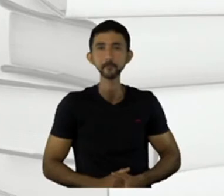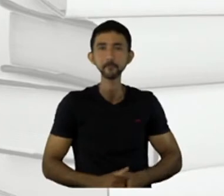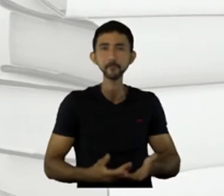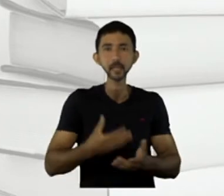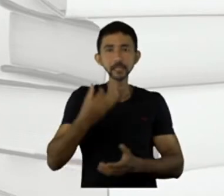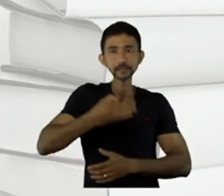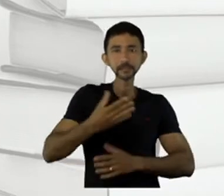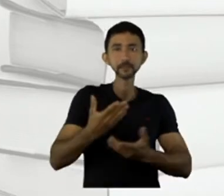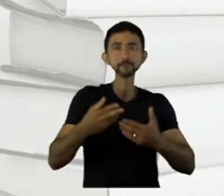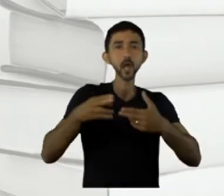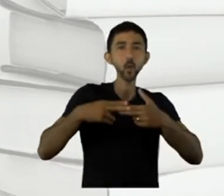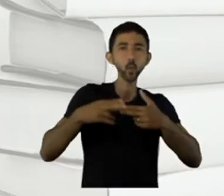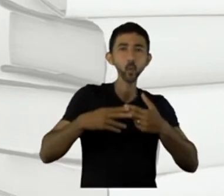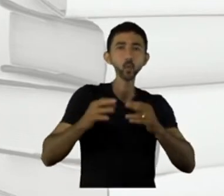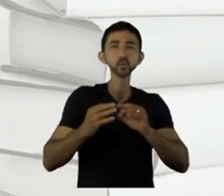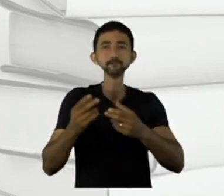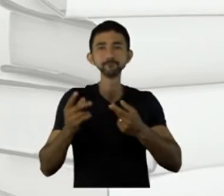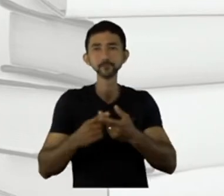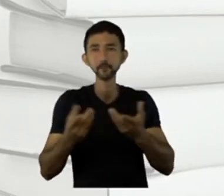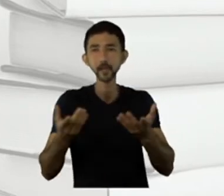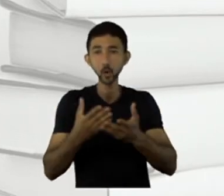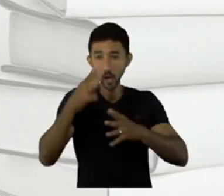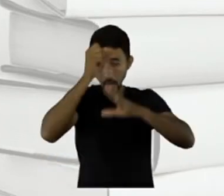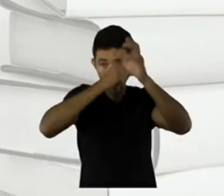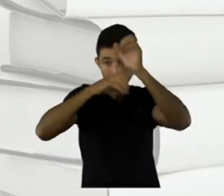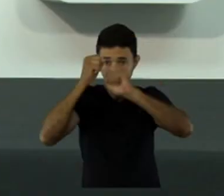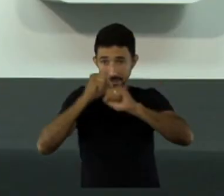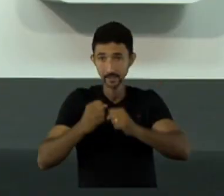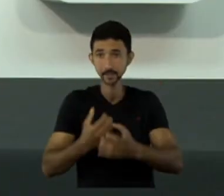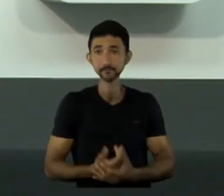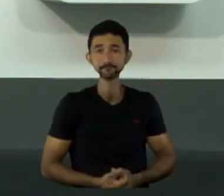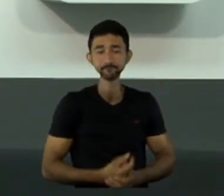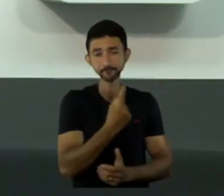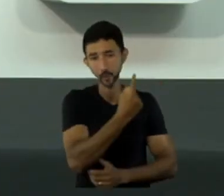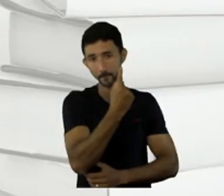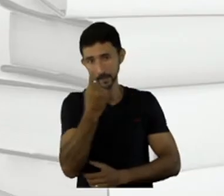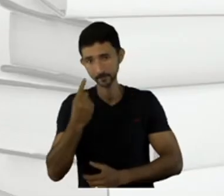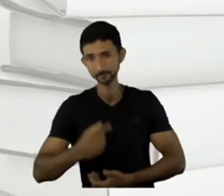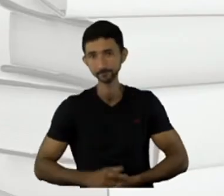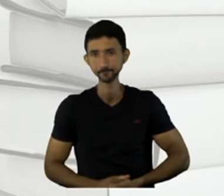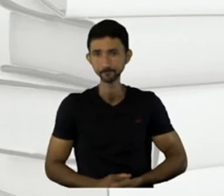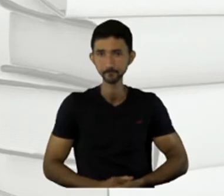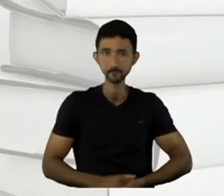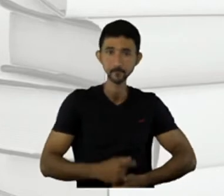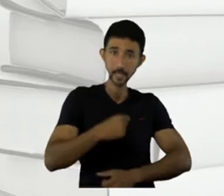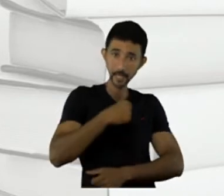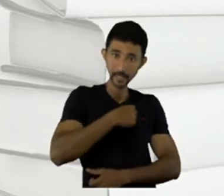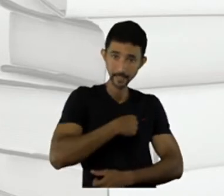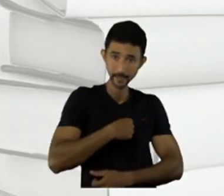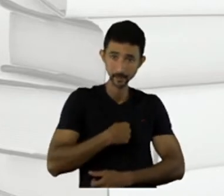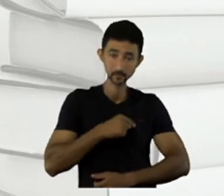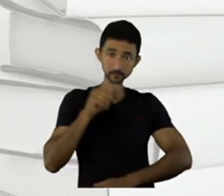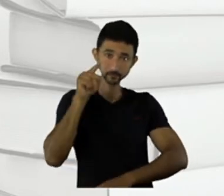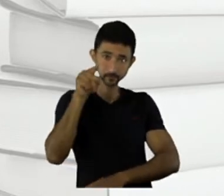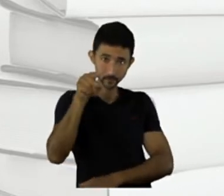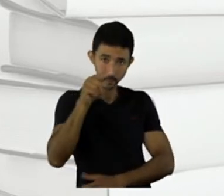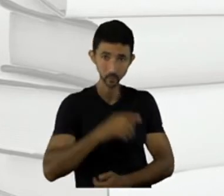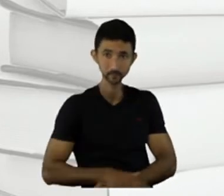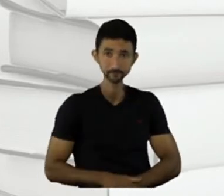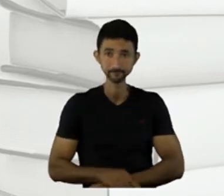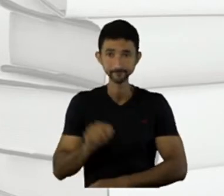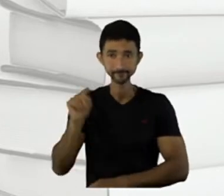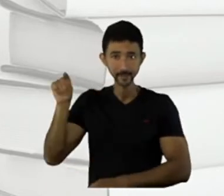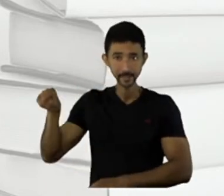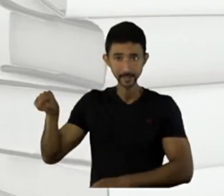certeza já usam. E agora nós só vamos aprender aqui um pouquinho de um por um. Olha lá, nós temos o eu, o tu,